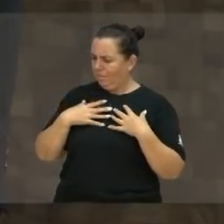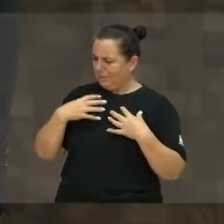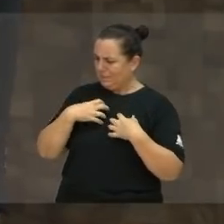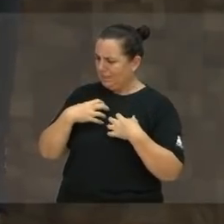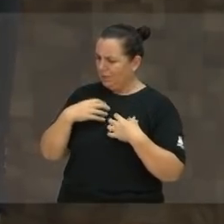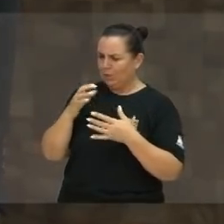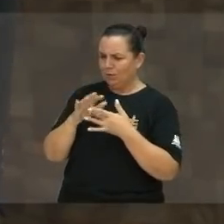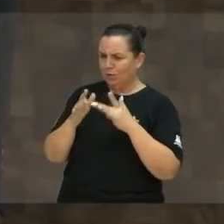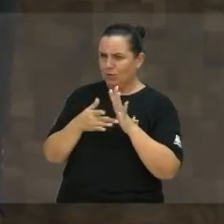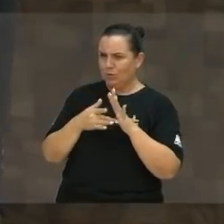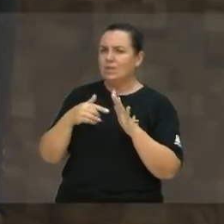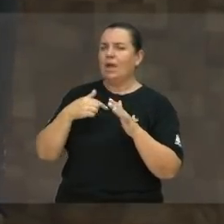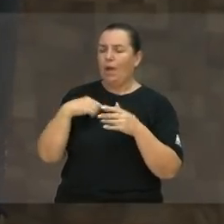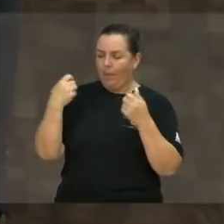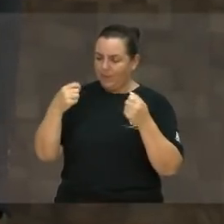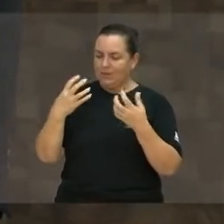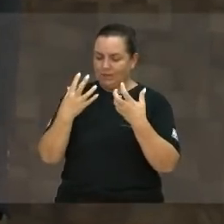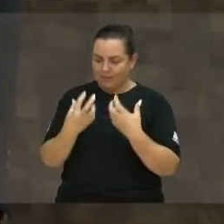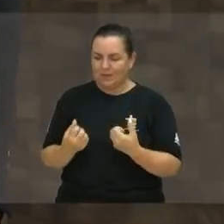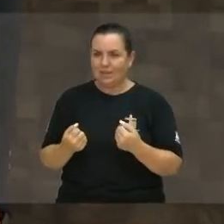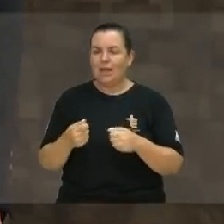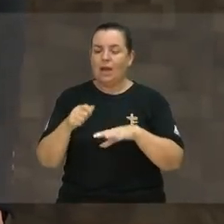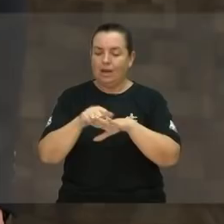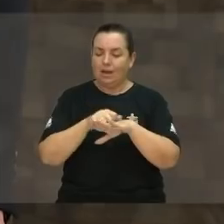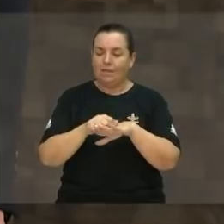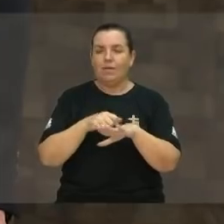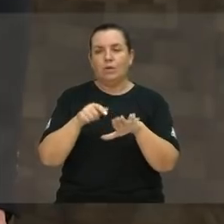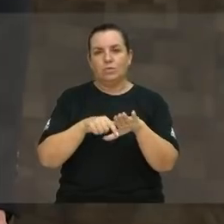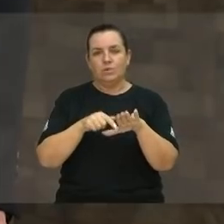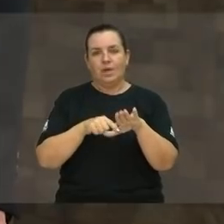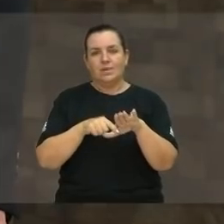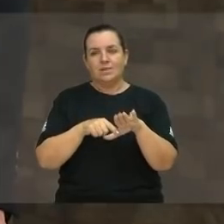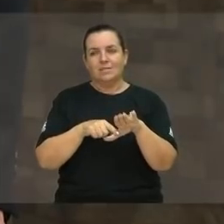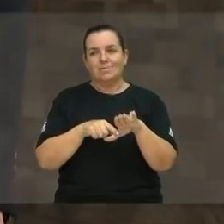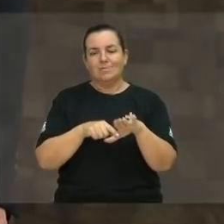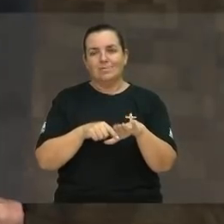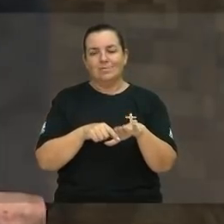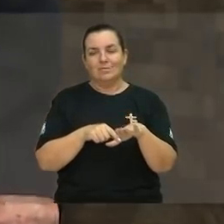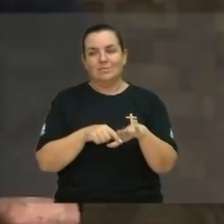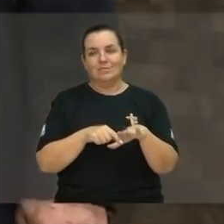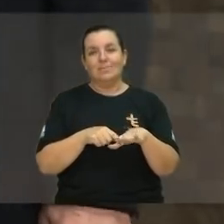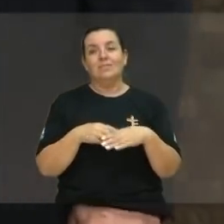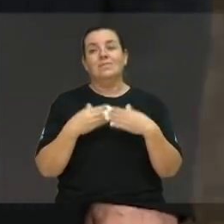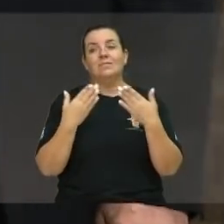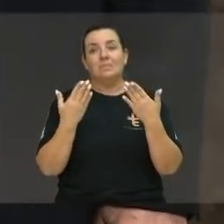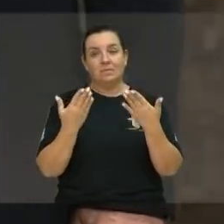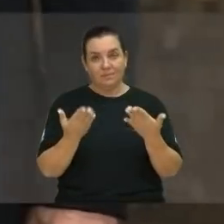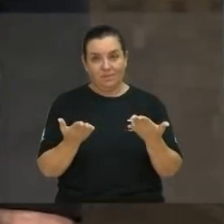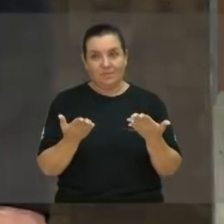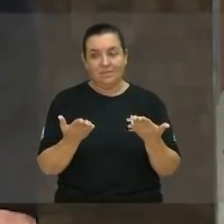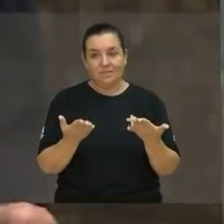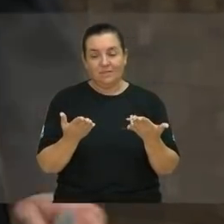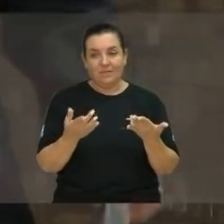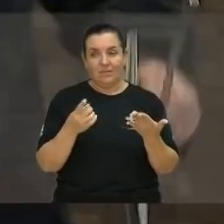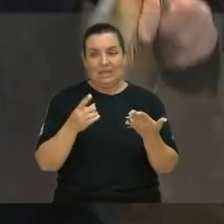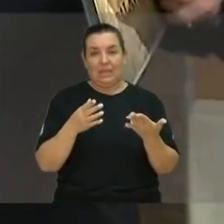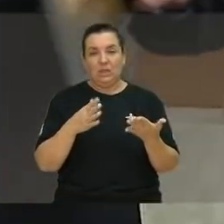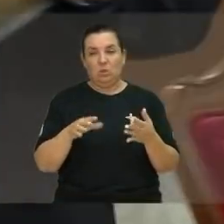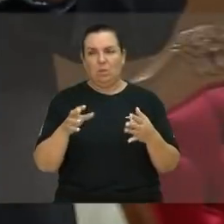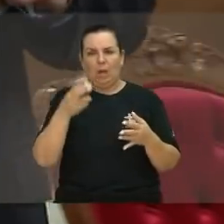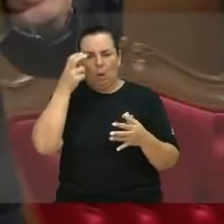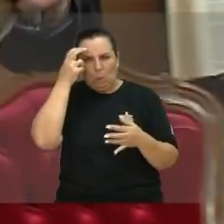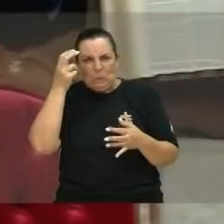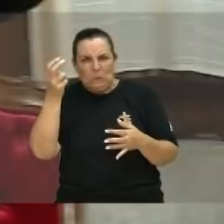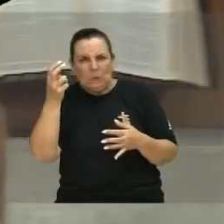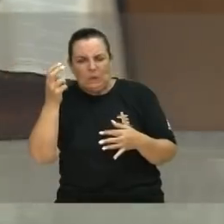evangelista precisarei aceitar lavar os pés ex aí e numa cultura como a nossa